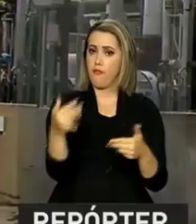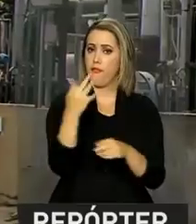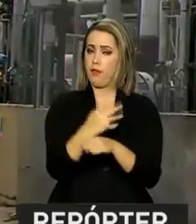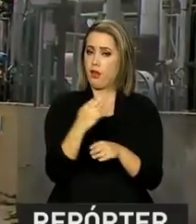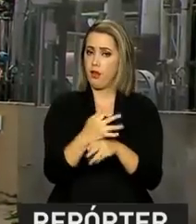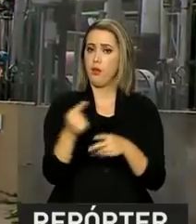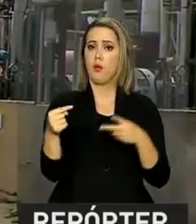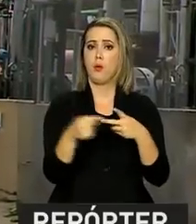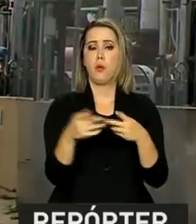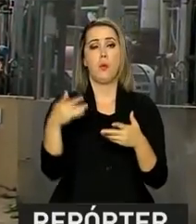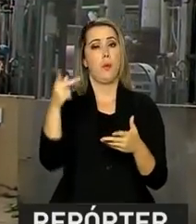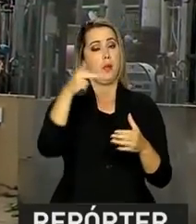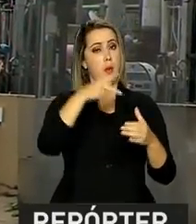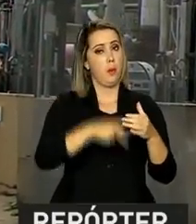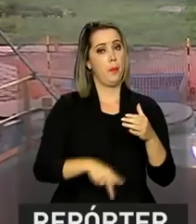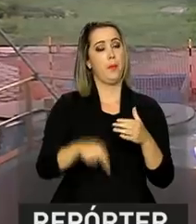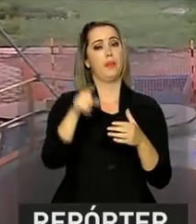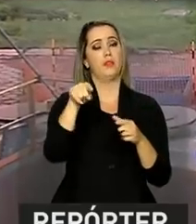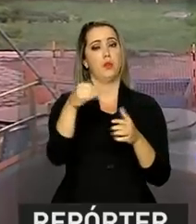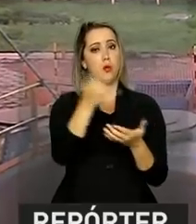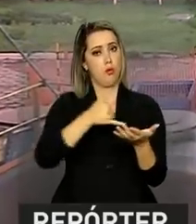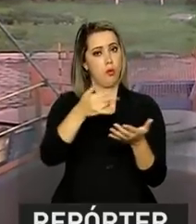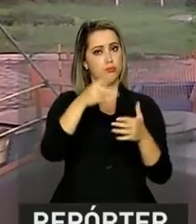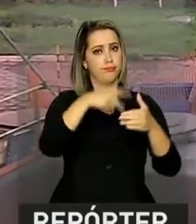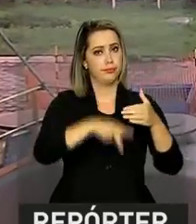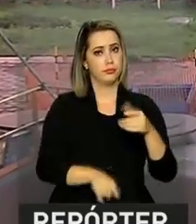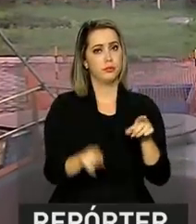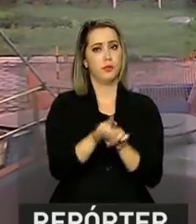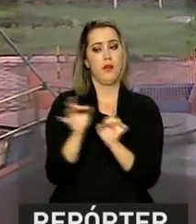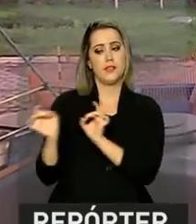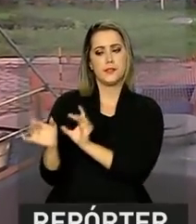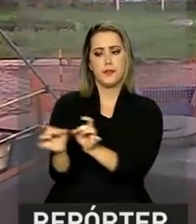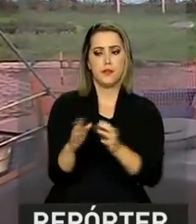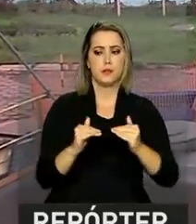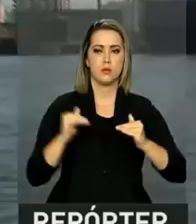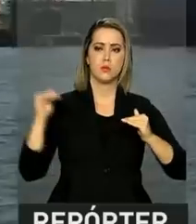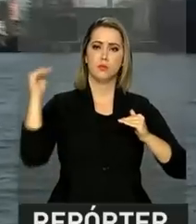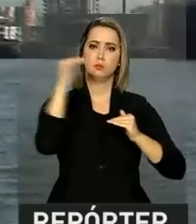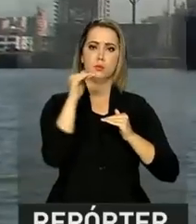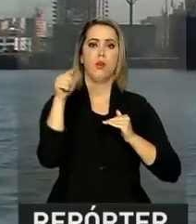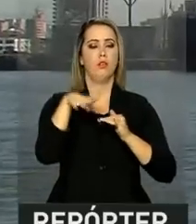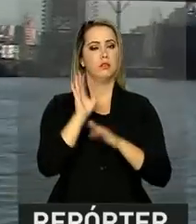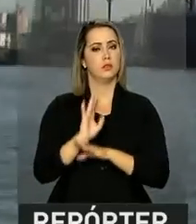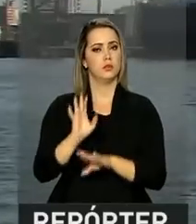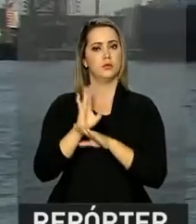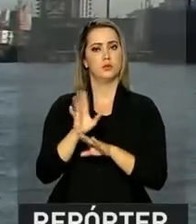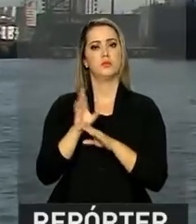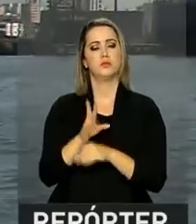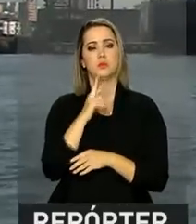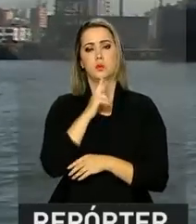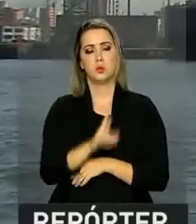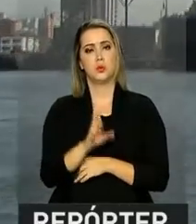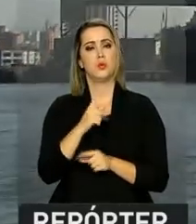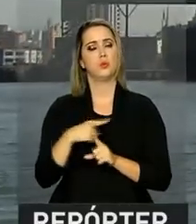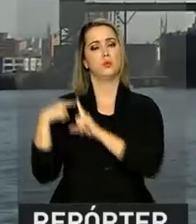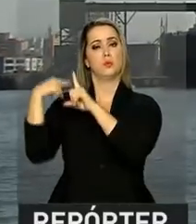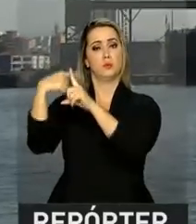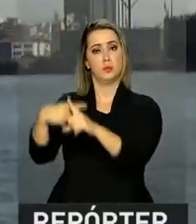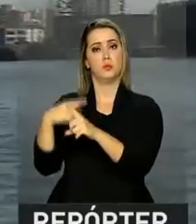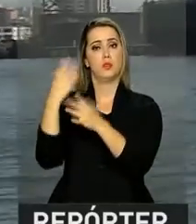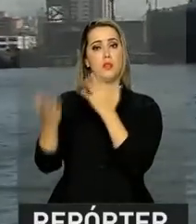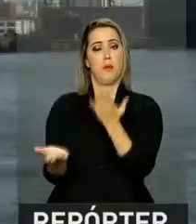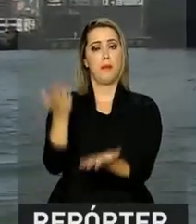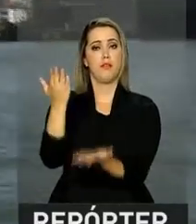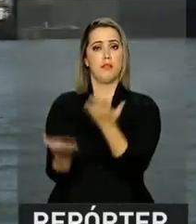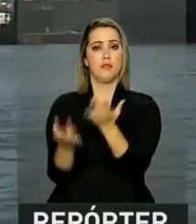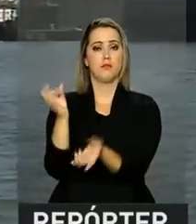de ferro e o petróleo. As exportações, que voltaram a crescer, vêm contribuindo com resultados positivos na